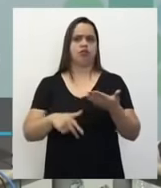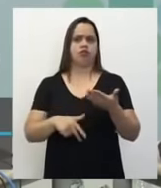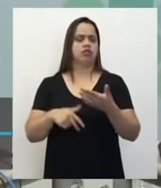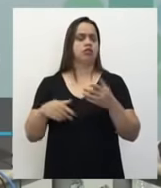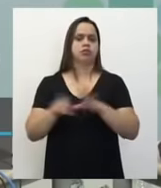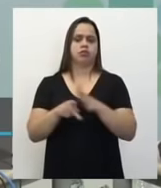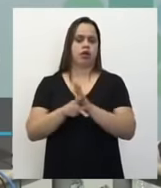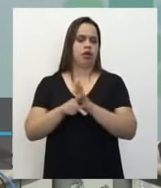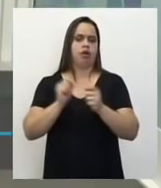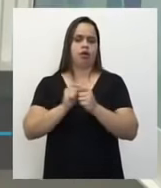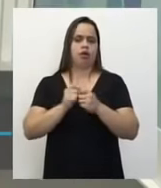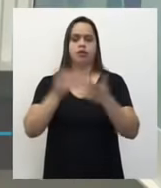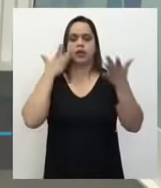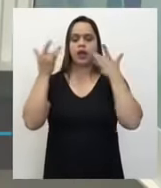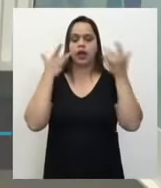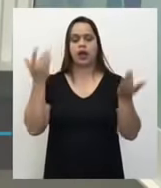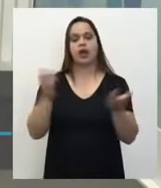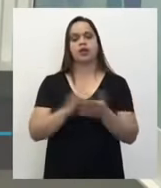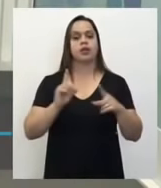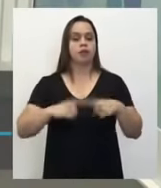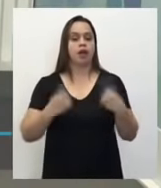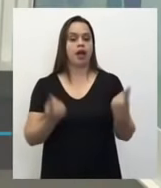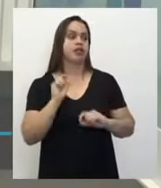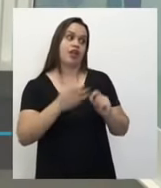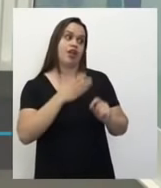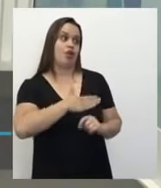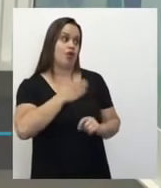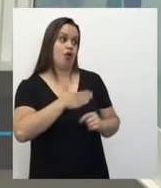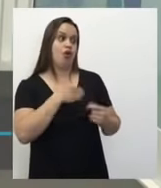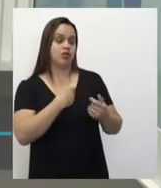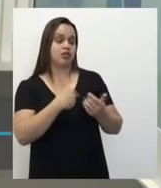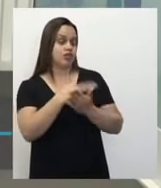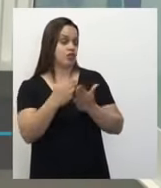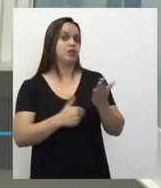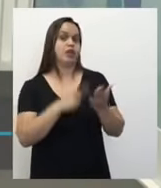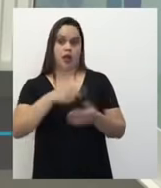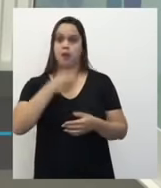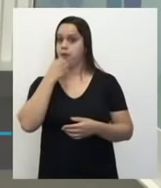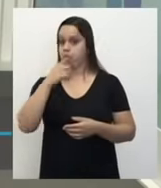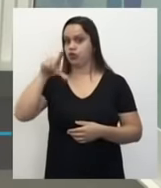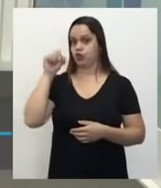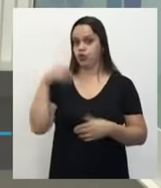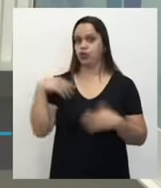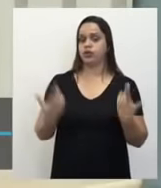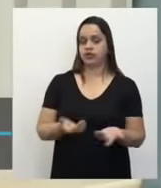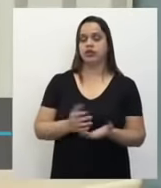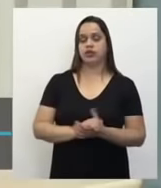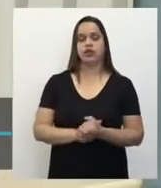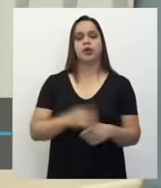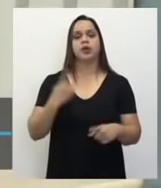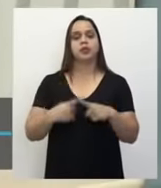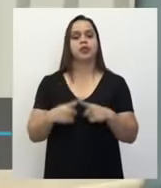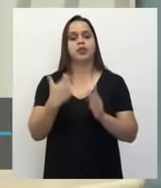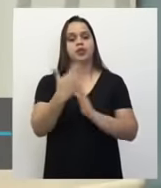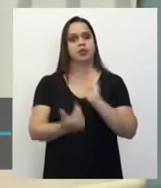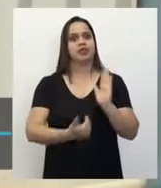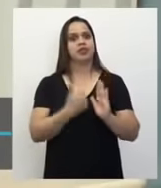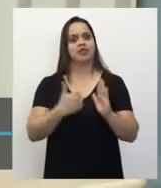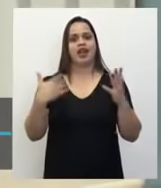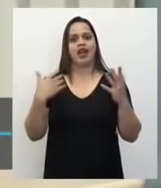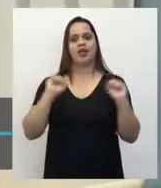teatros, enfim. Mas quem gosta de pintar é uma opção, né, professora? É uma boa profissão. Eu adoraria pintar um cenário grande,